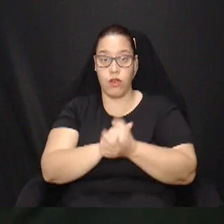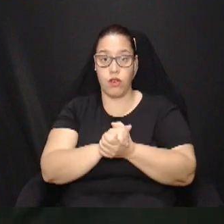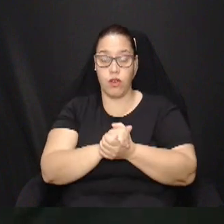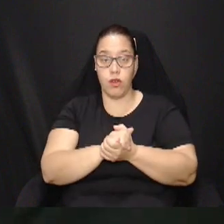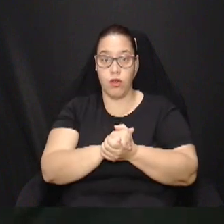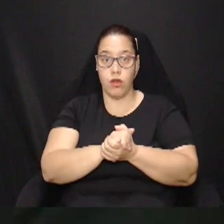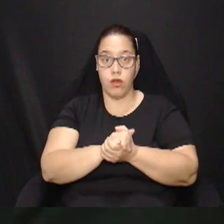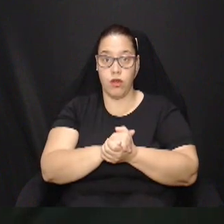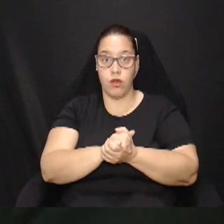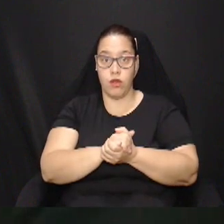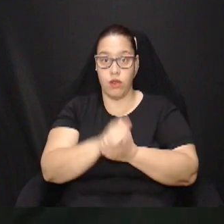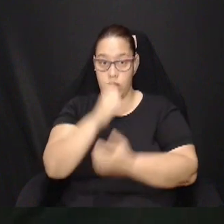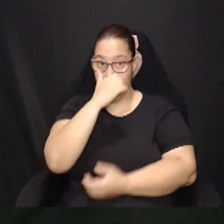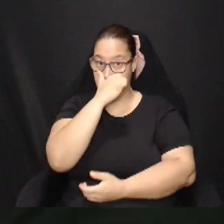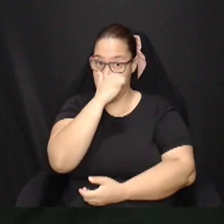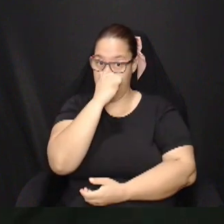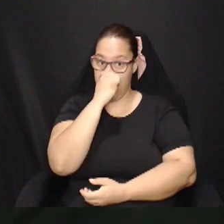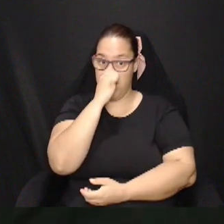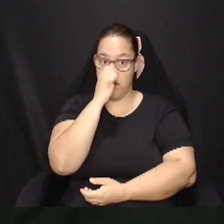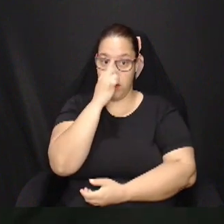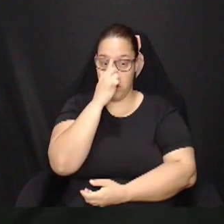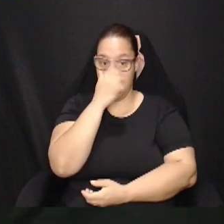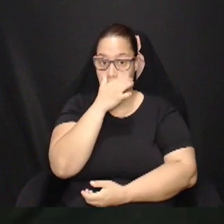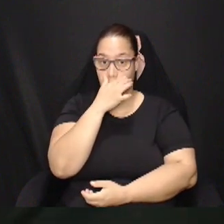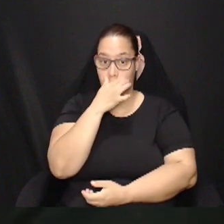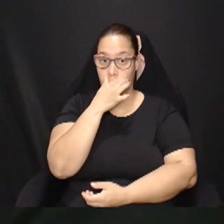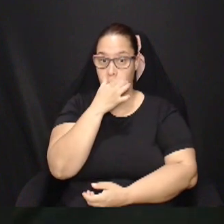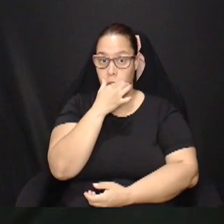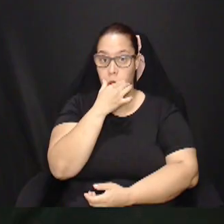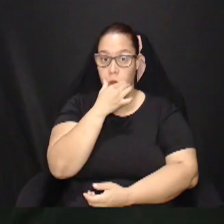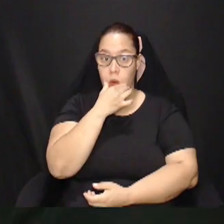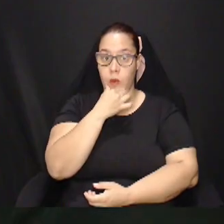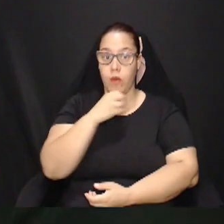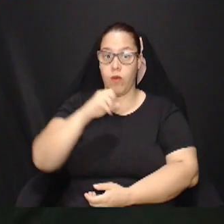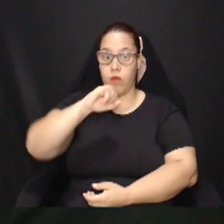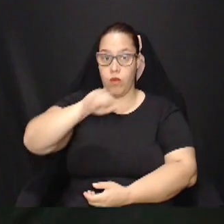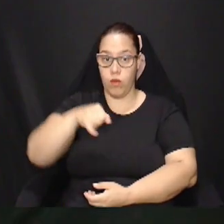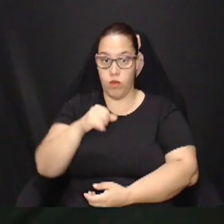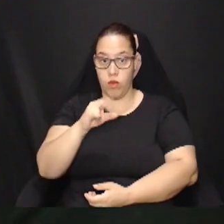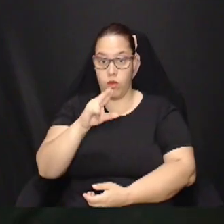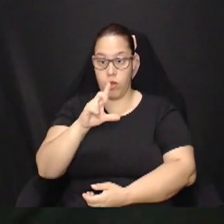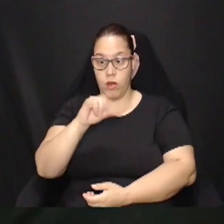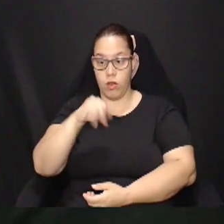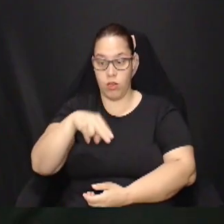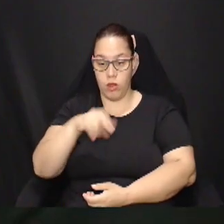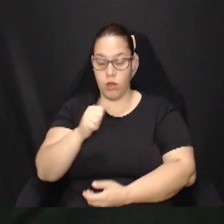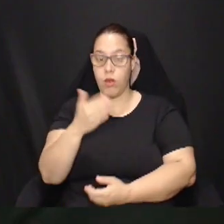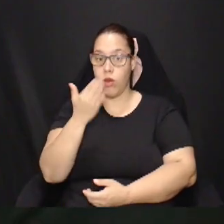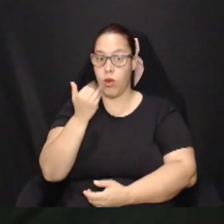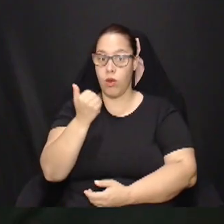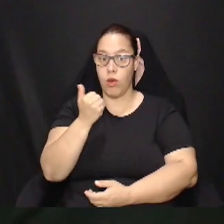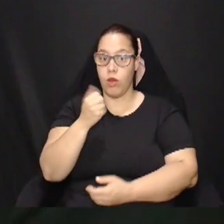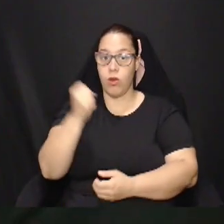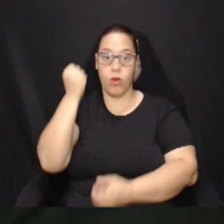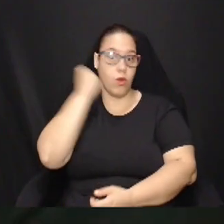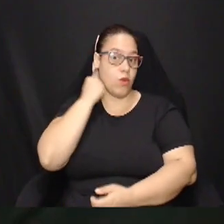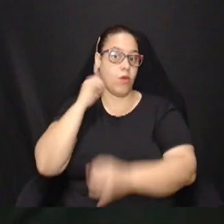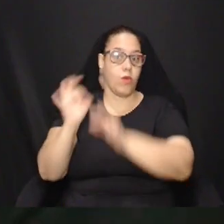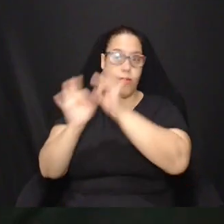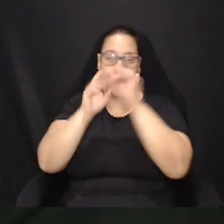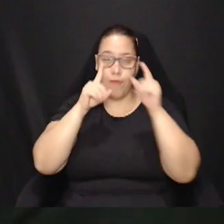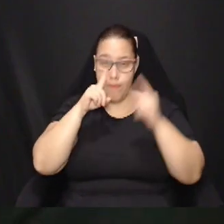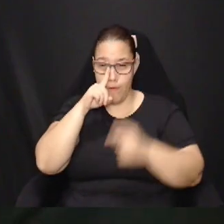por gentileza, então? Vamos ver. Juliana Nogueira, do Cambuí. Alimentação, estresse e rotina puxada podem afetar